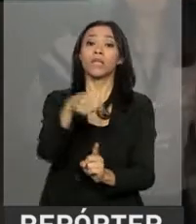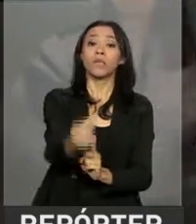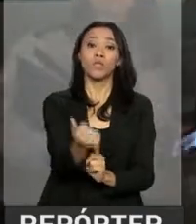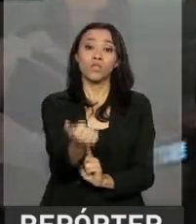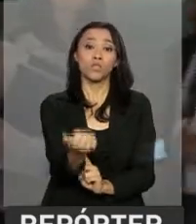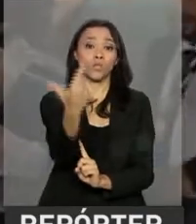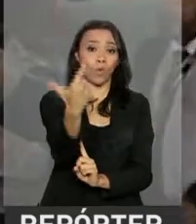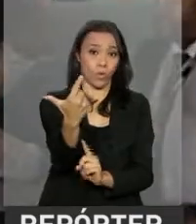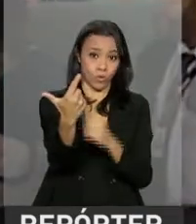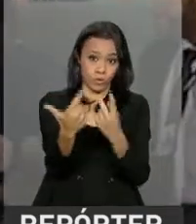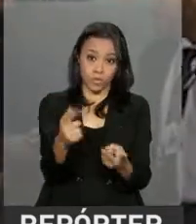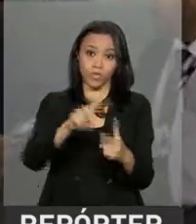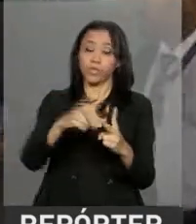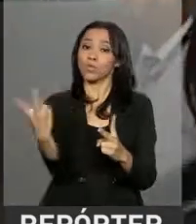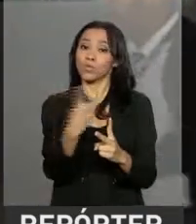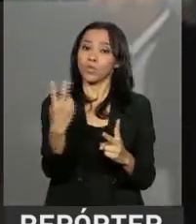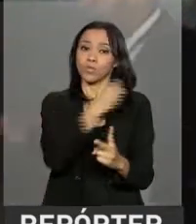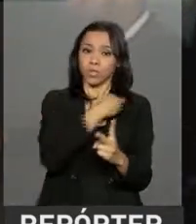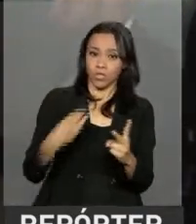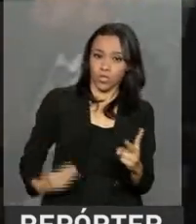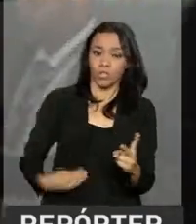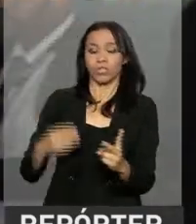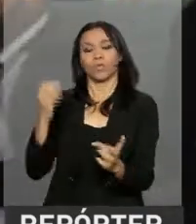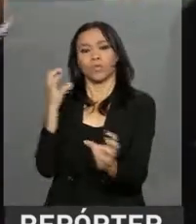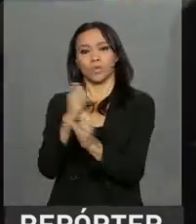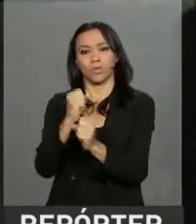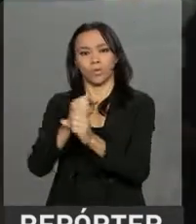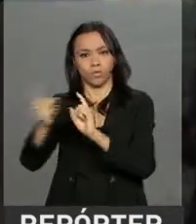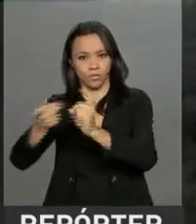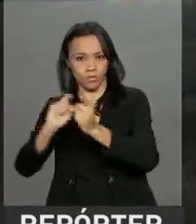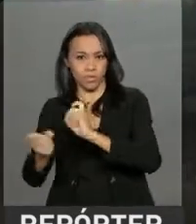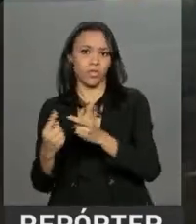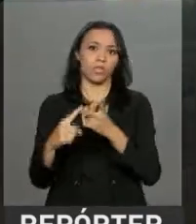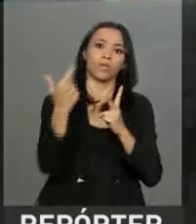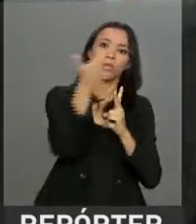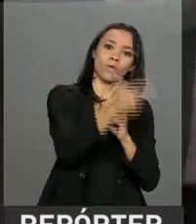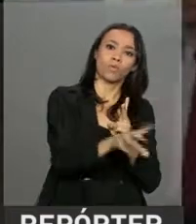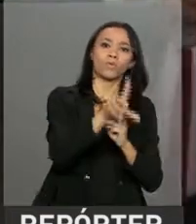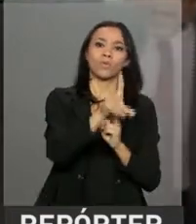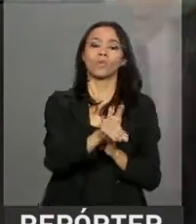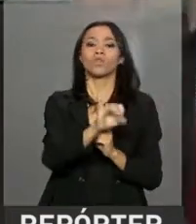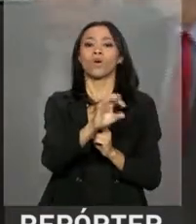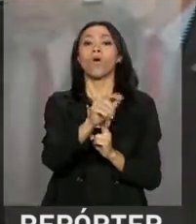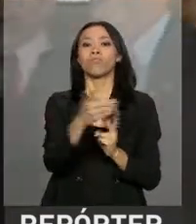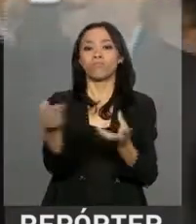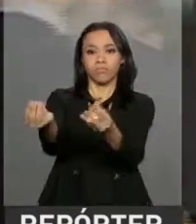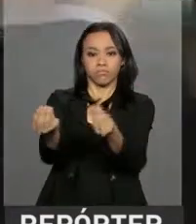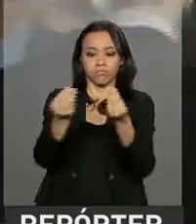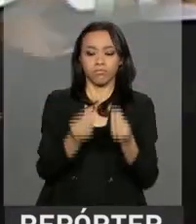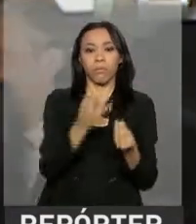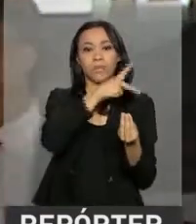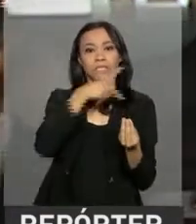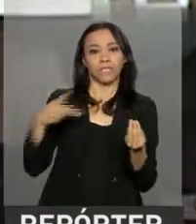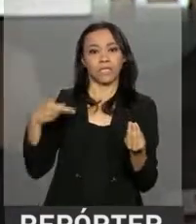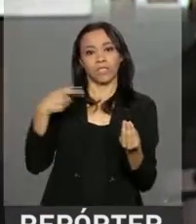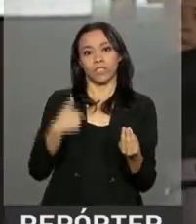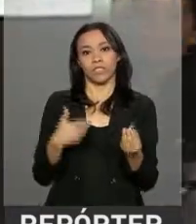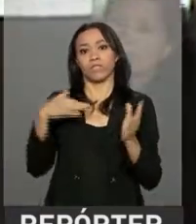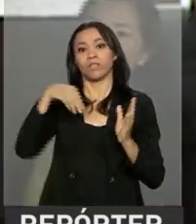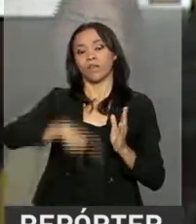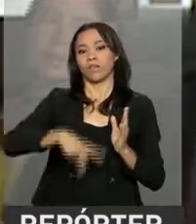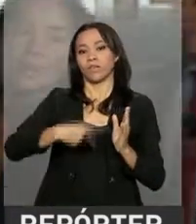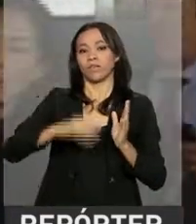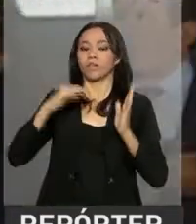Henrique Meirelles e do planejamento Diogo de Oliveira trazem o projeto aqui para o presidente do senado Renan